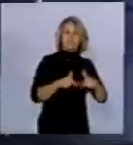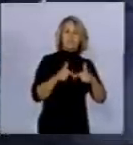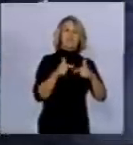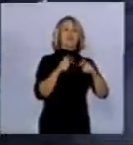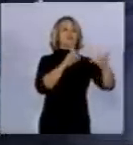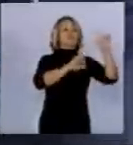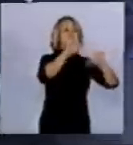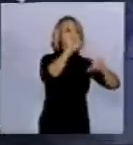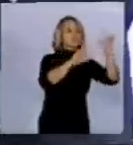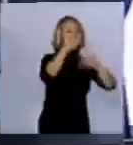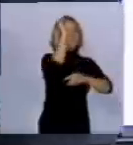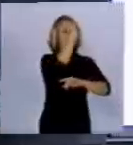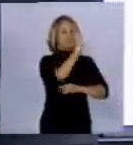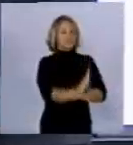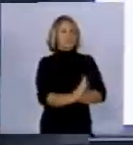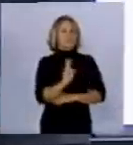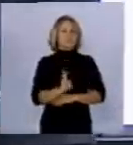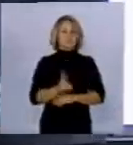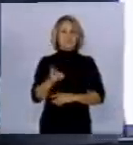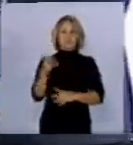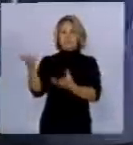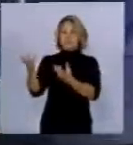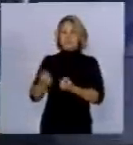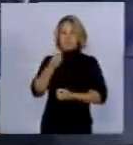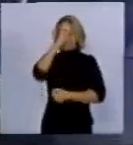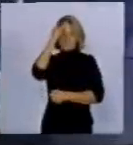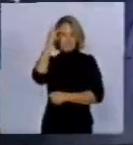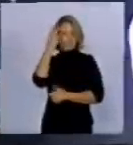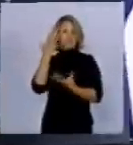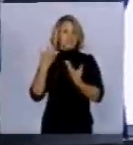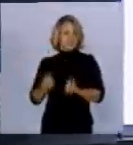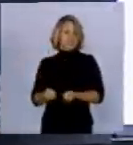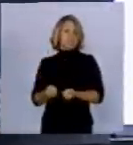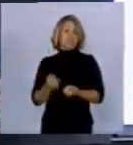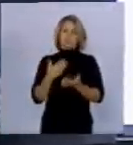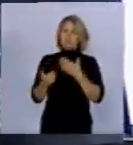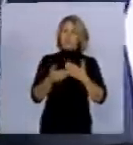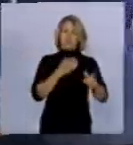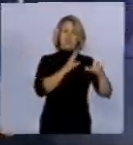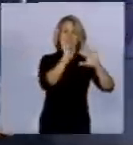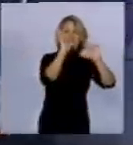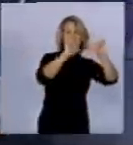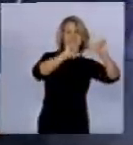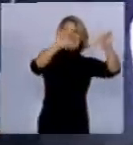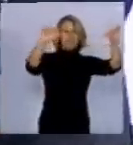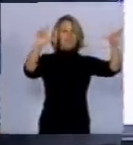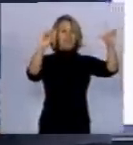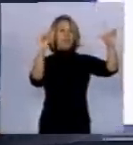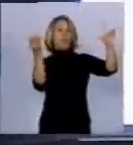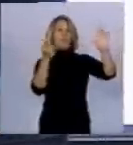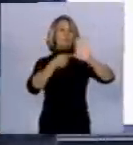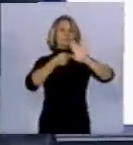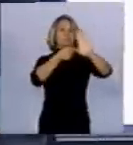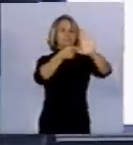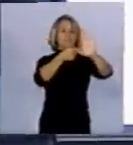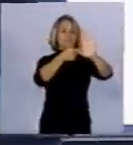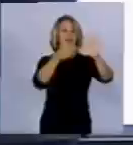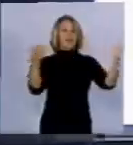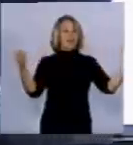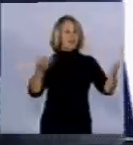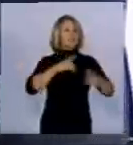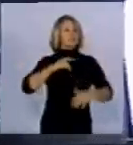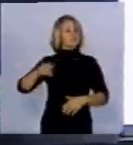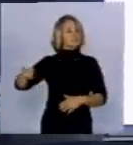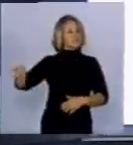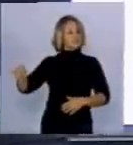é sempre bem recebido pelo público Qualquer que seja a tela ou formato de exibição agora teremos a